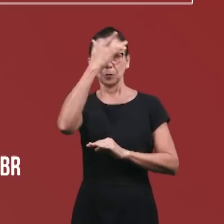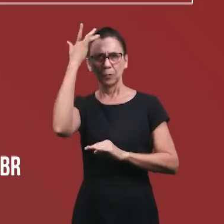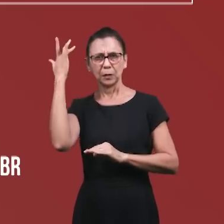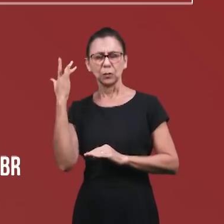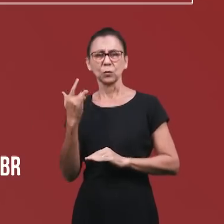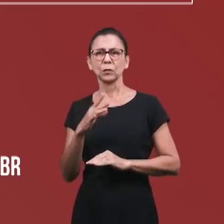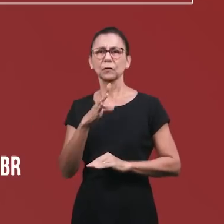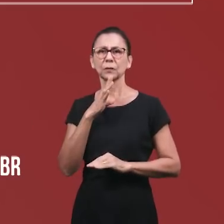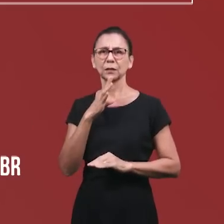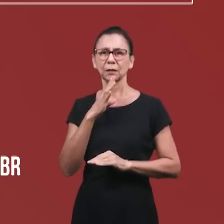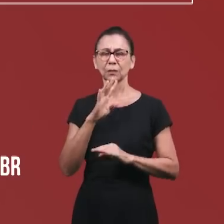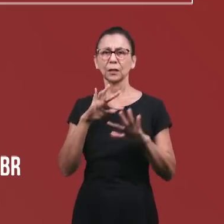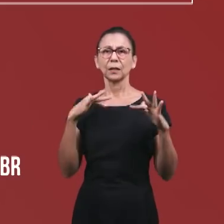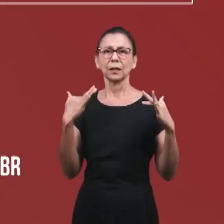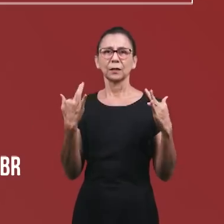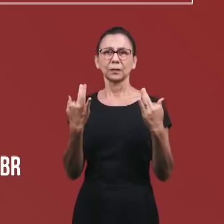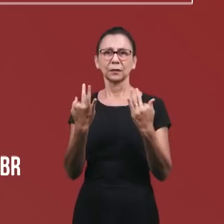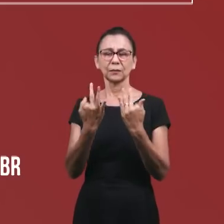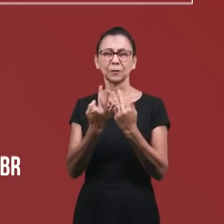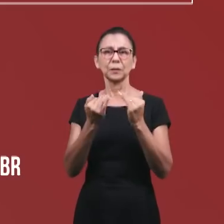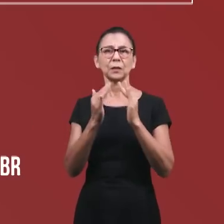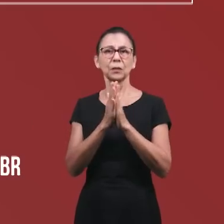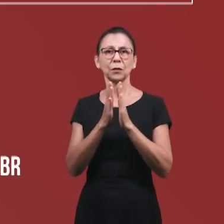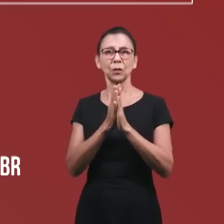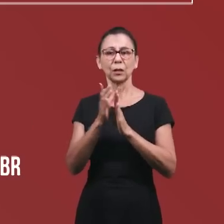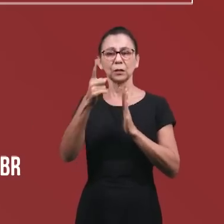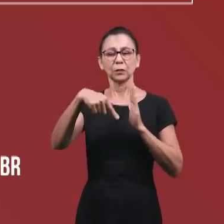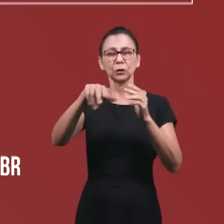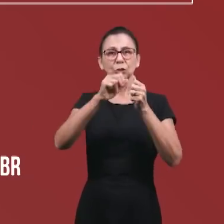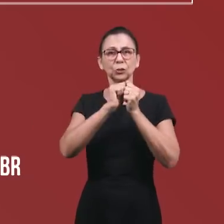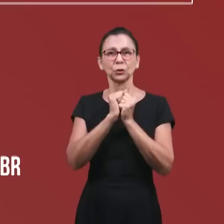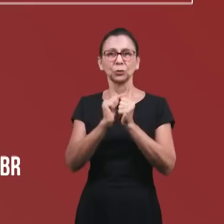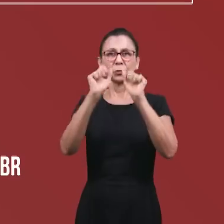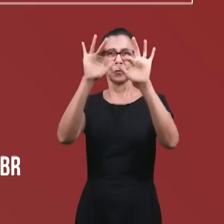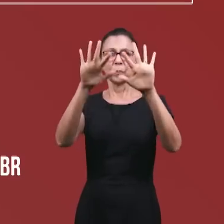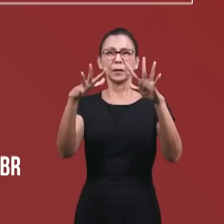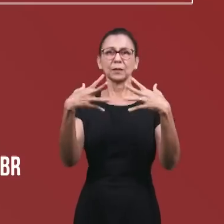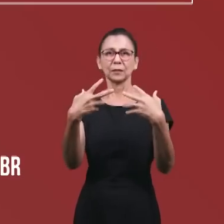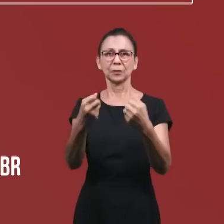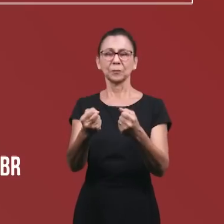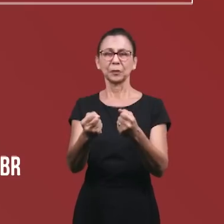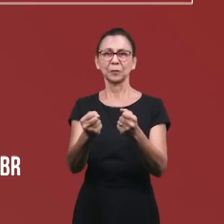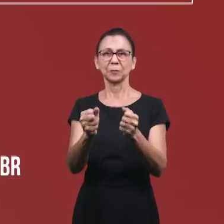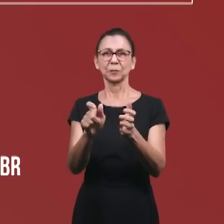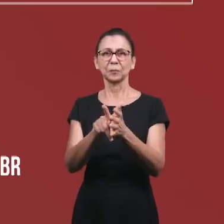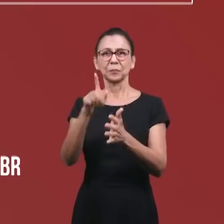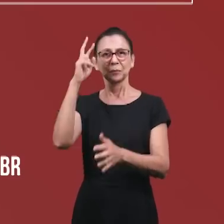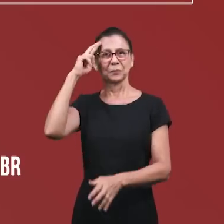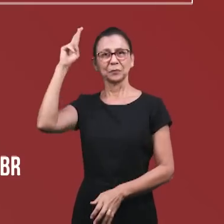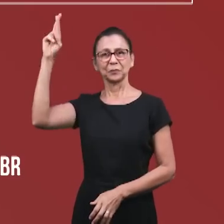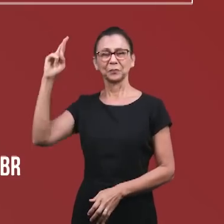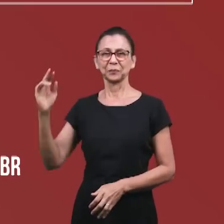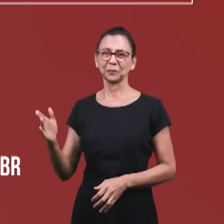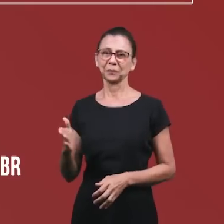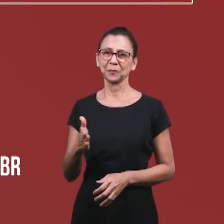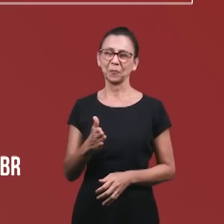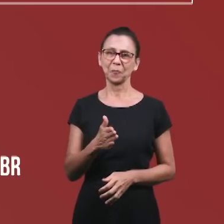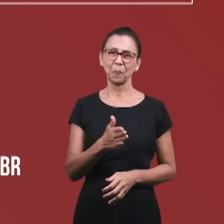vizinhos, parentes, pessoas por quem você está orando. E juntos receberemos uma grande bênção do